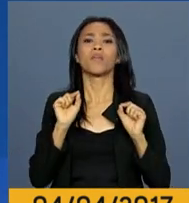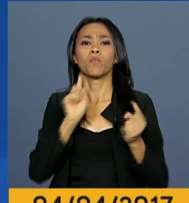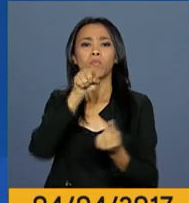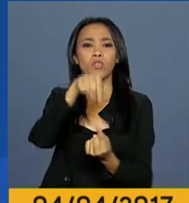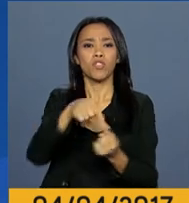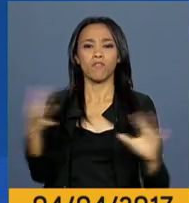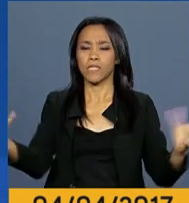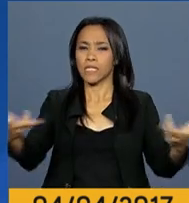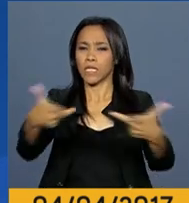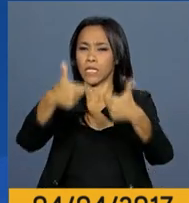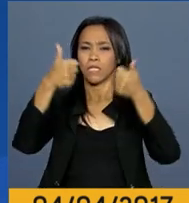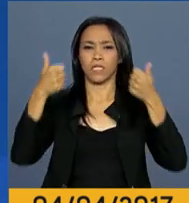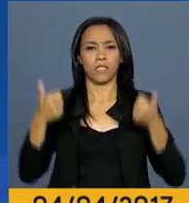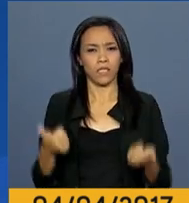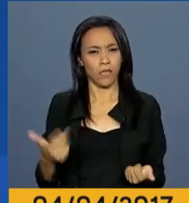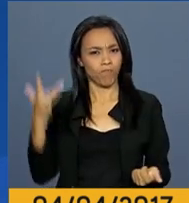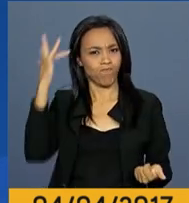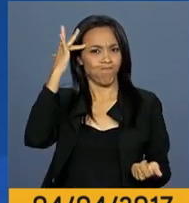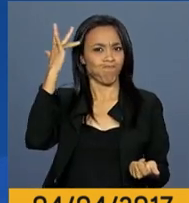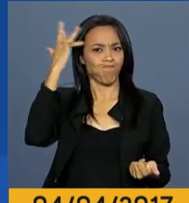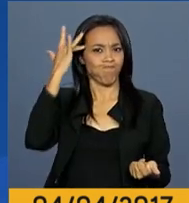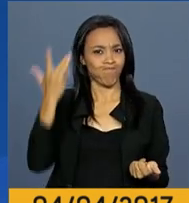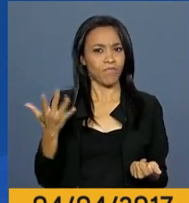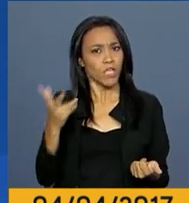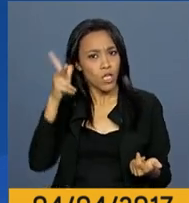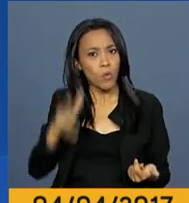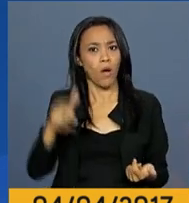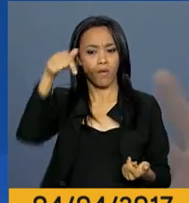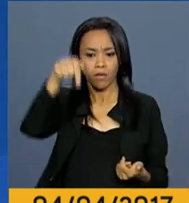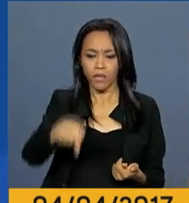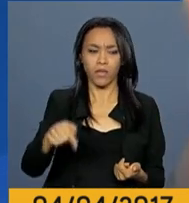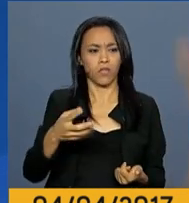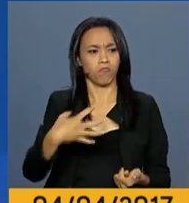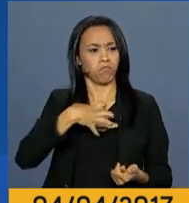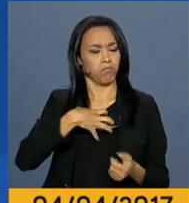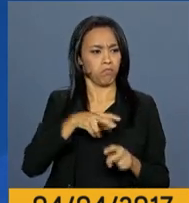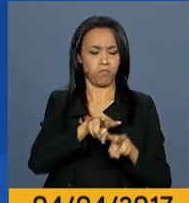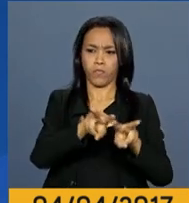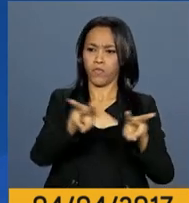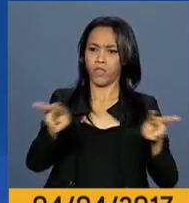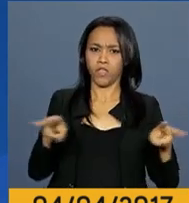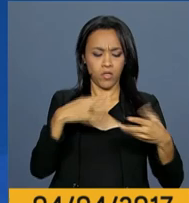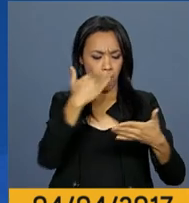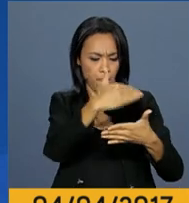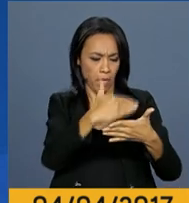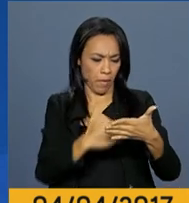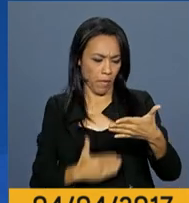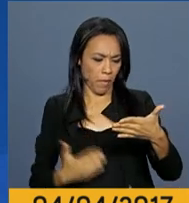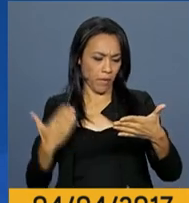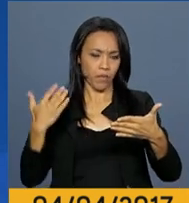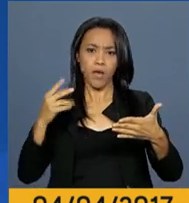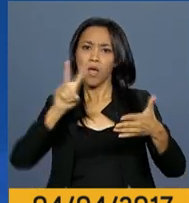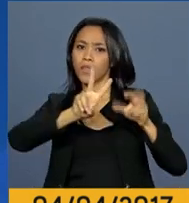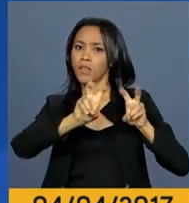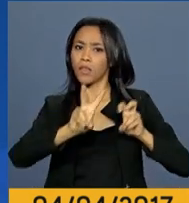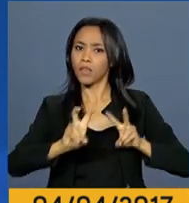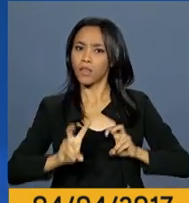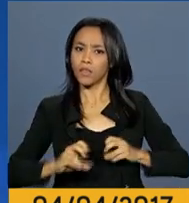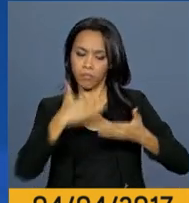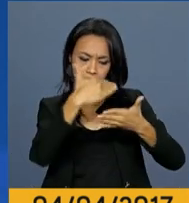excelência, como são os que vemos neste evento. Já pude examinar a programação e verifico que os